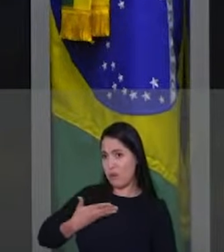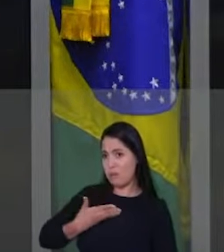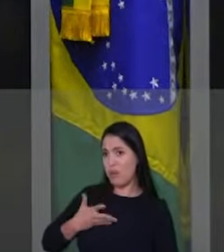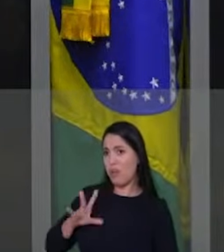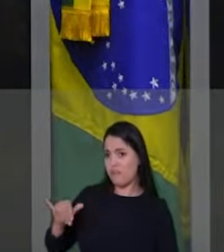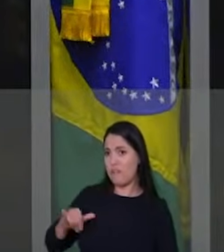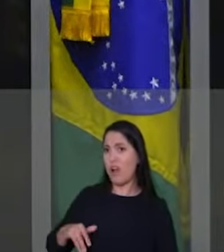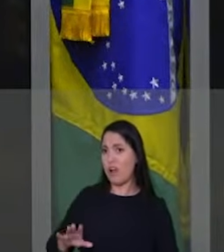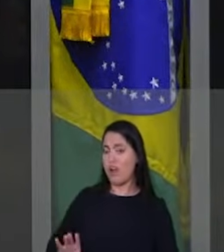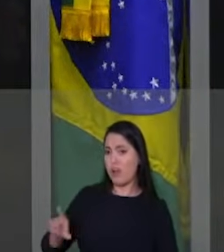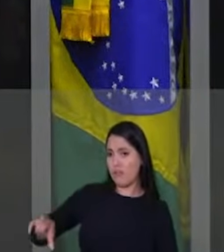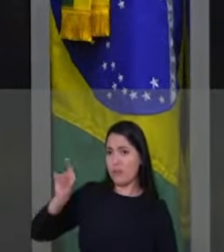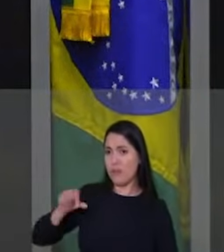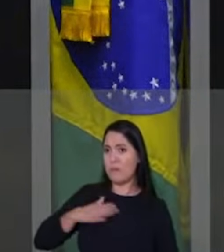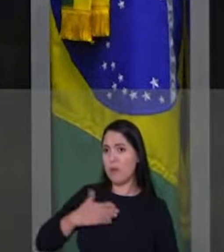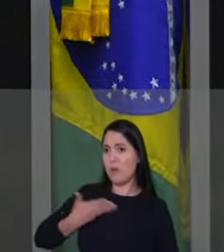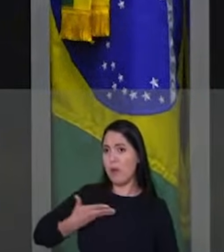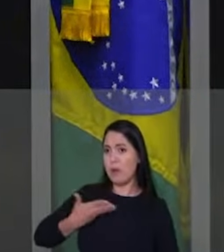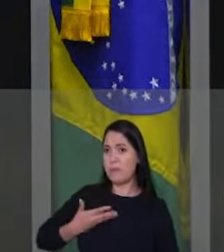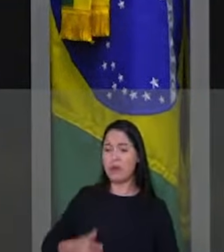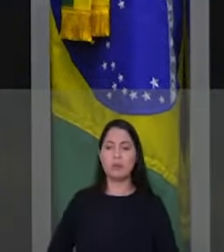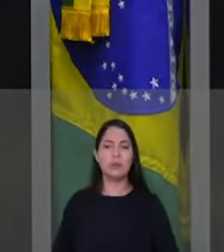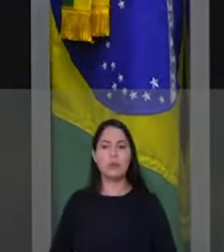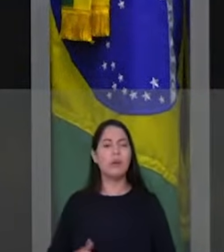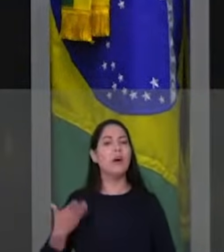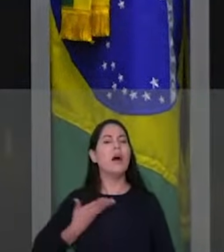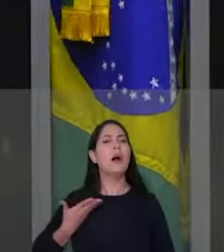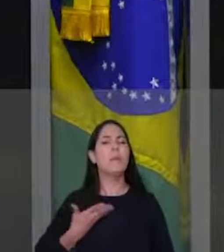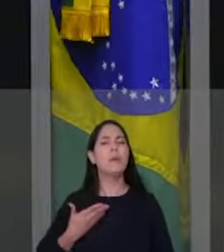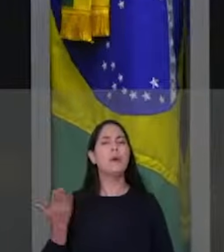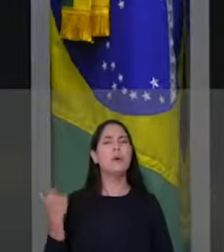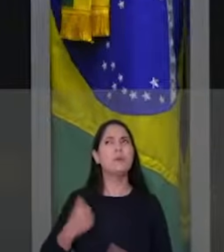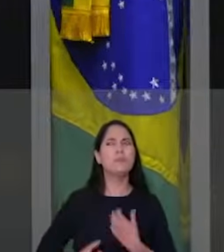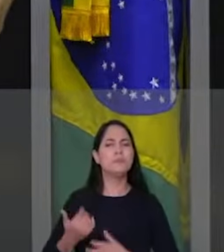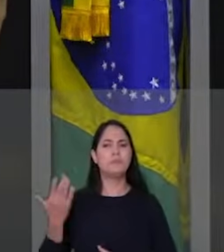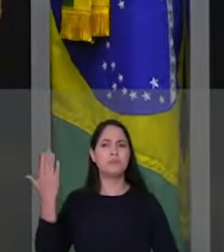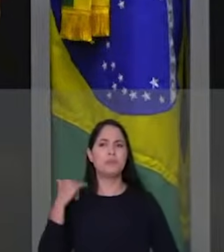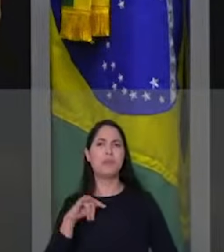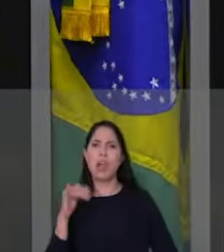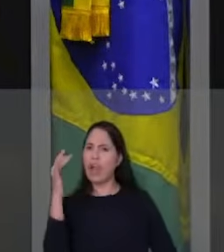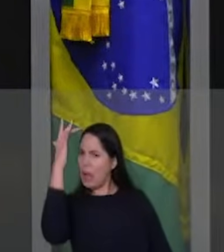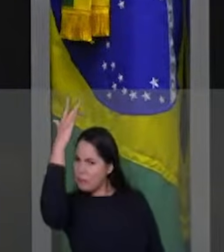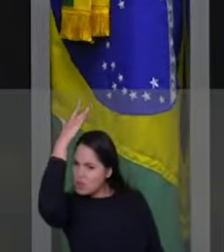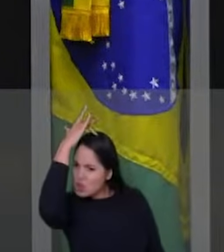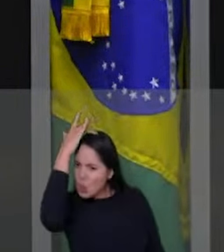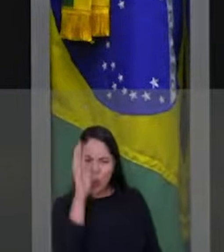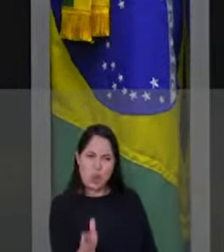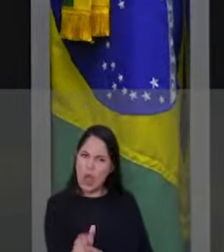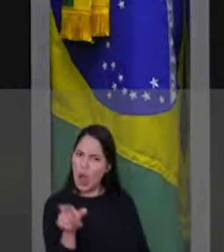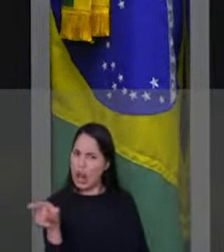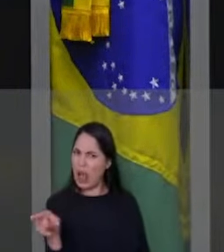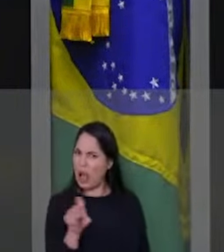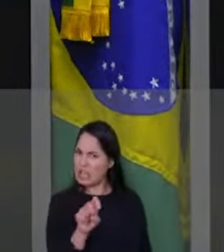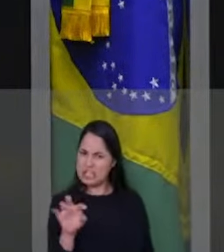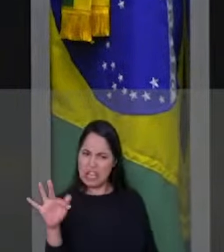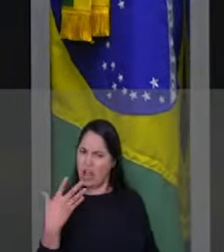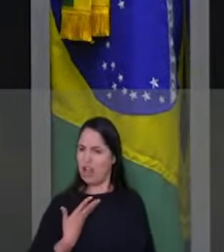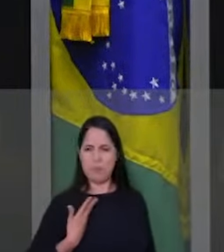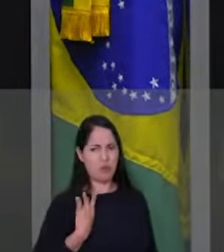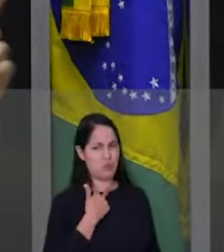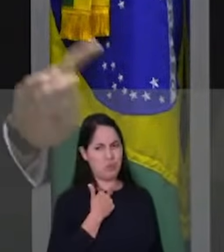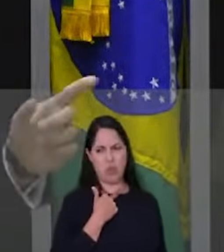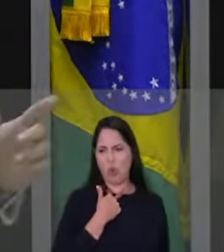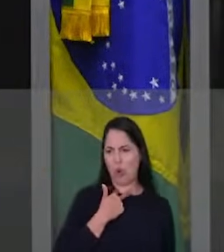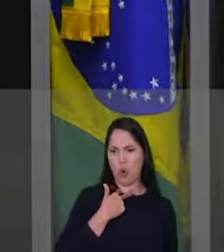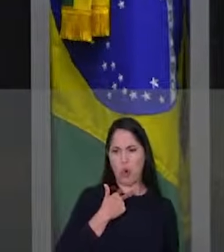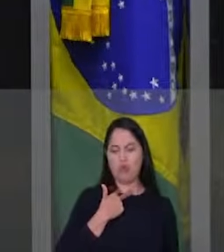um amigo, que diga-se passagem, do ano passado o Lula estava dizendo que era absurdo indicar um amigo para o STF,